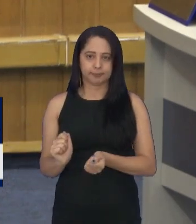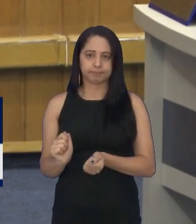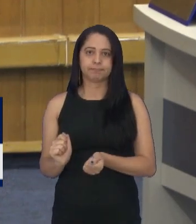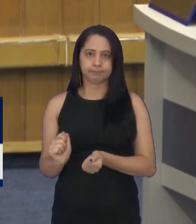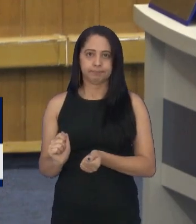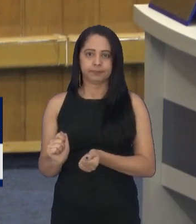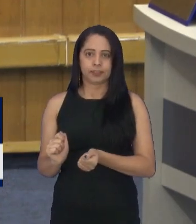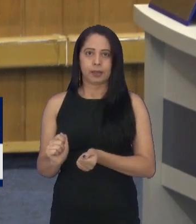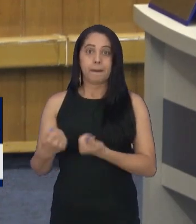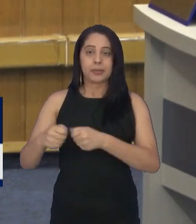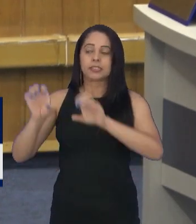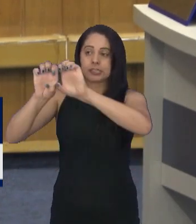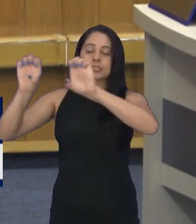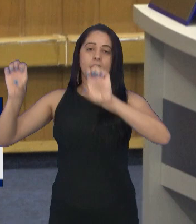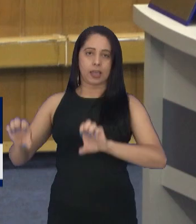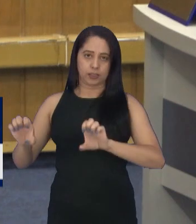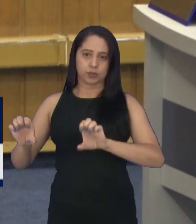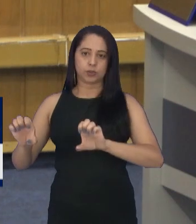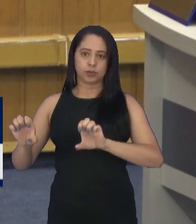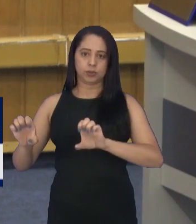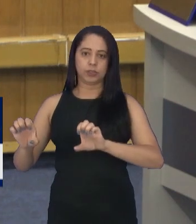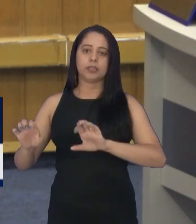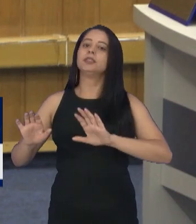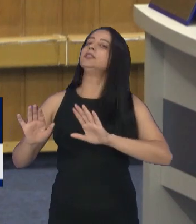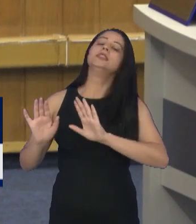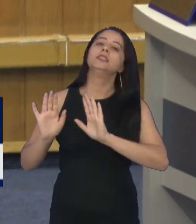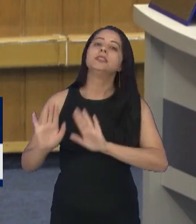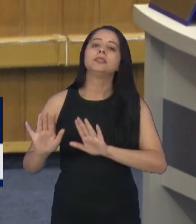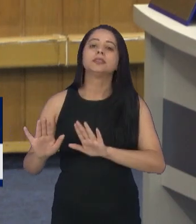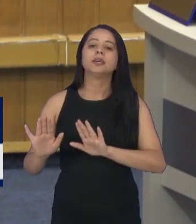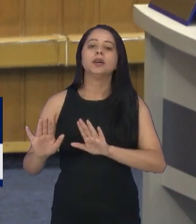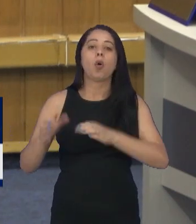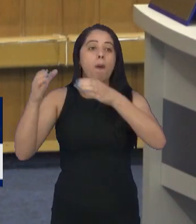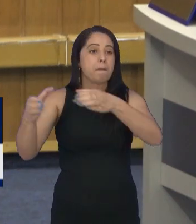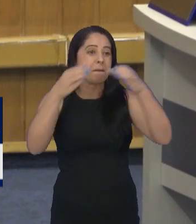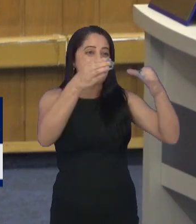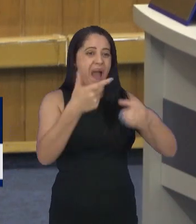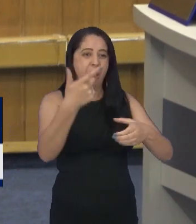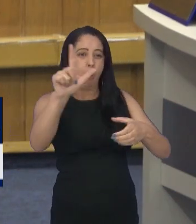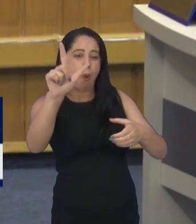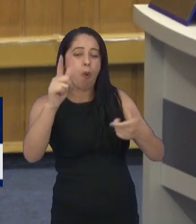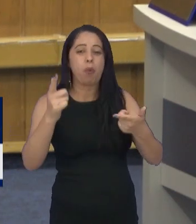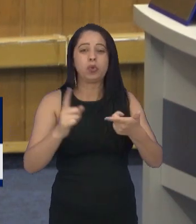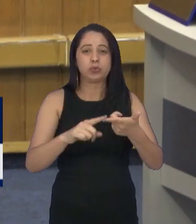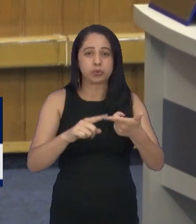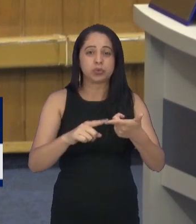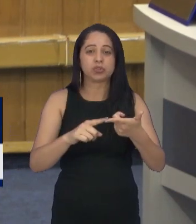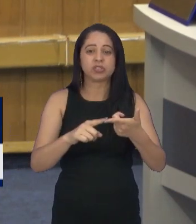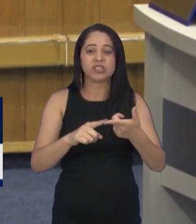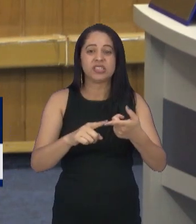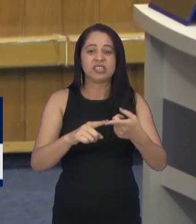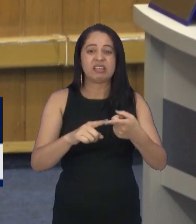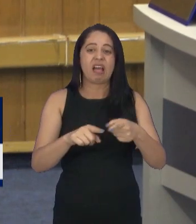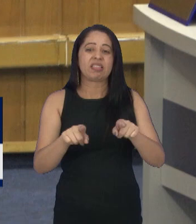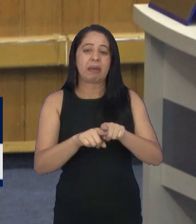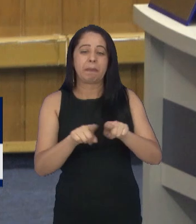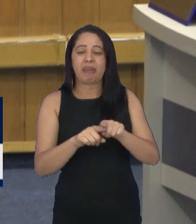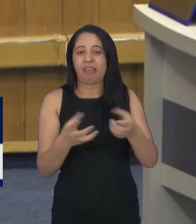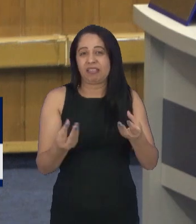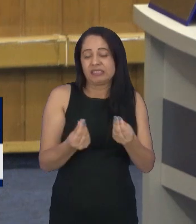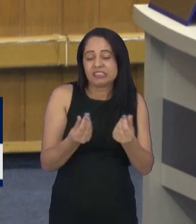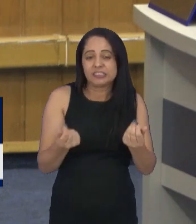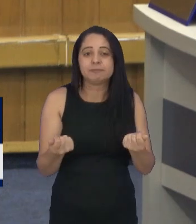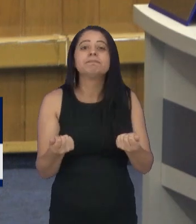essa infraestrutura no entorno desses bairros. Outros bairros, por exemplo, que vivem esse impasse por um adensamento que não